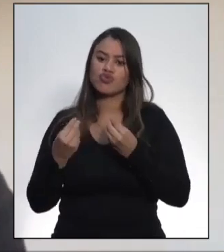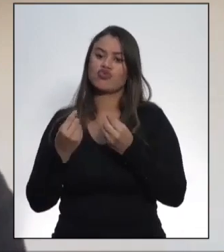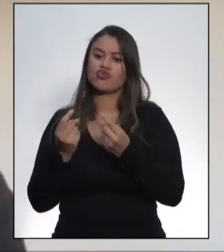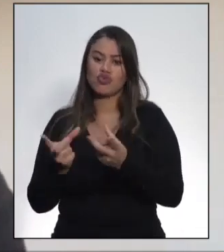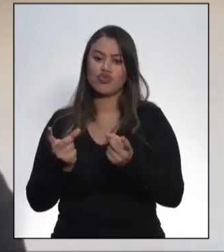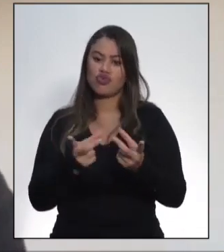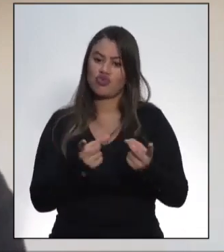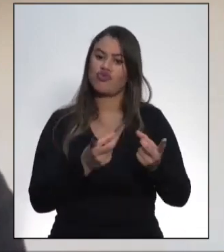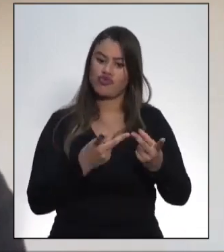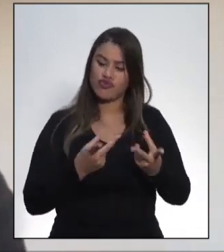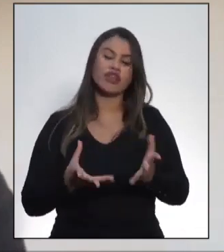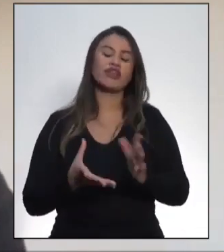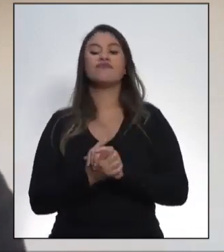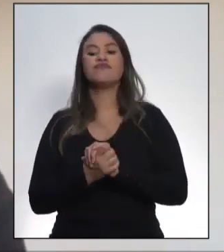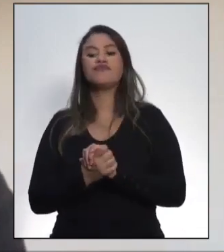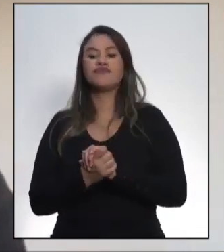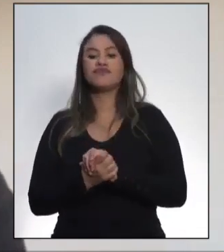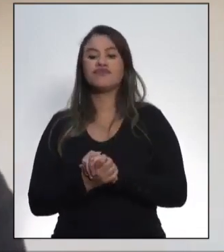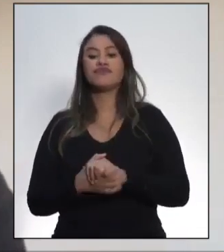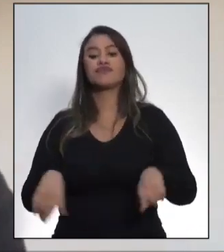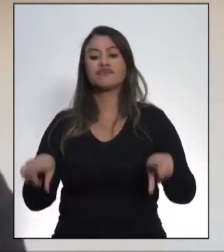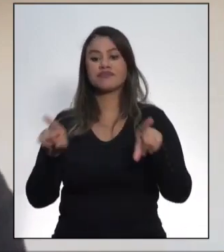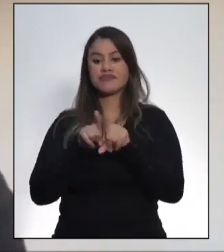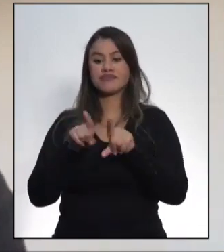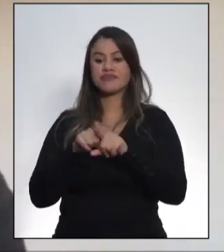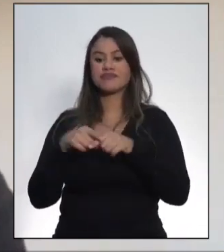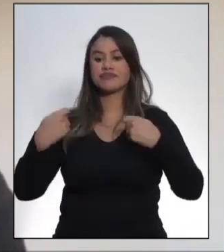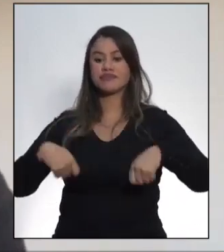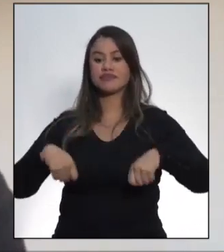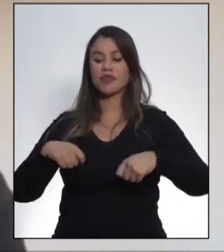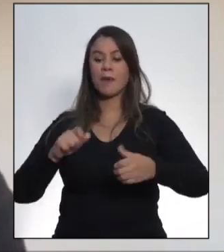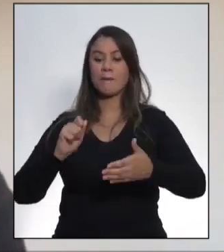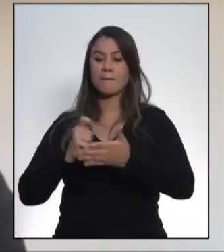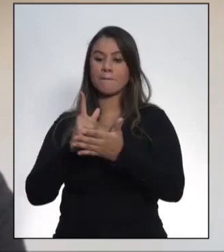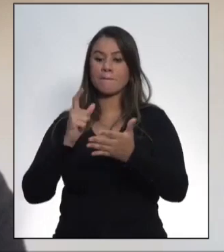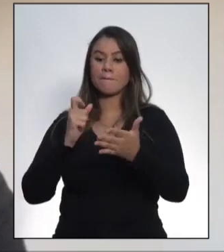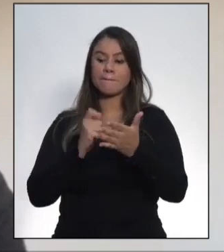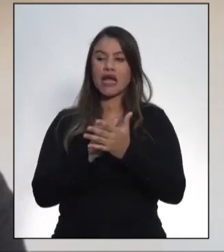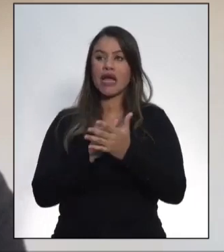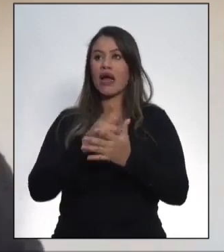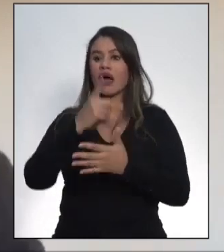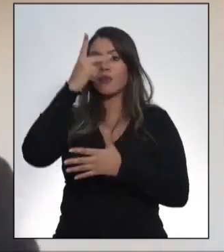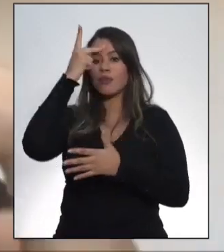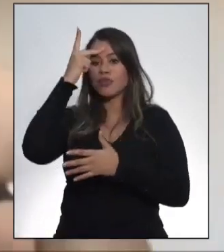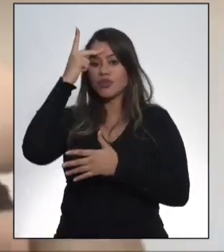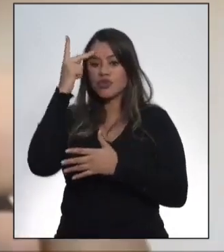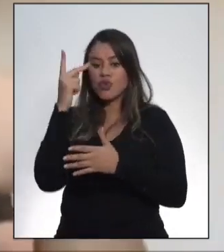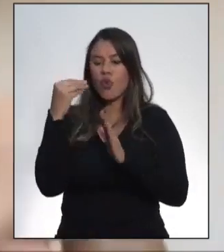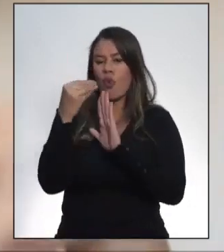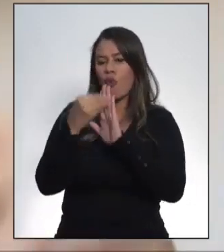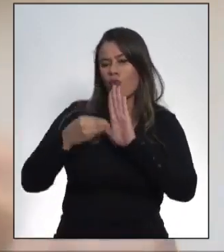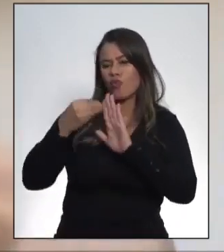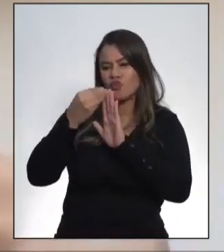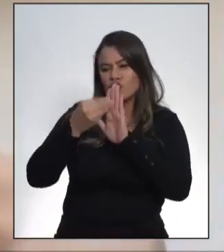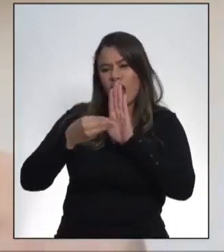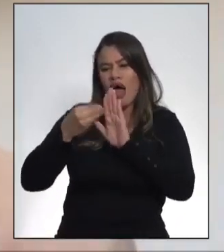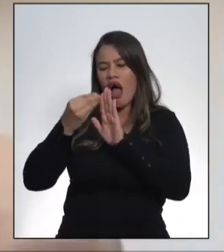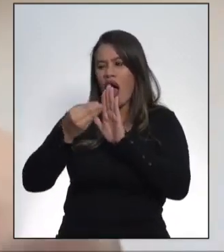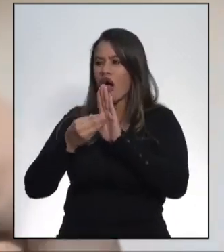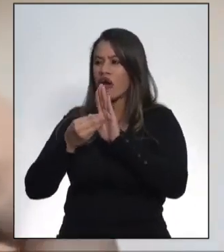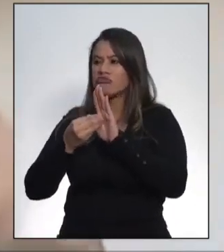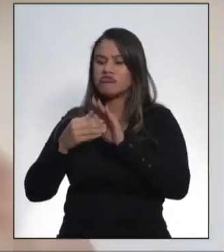esses produtos e serviços. Nós também temos que pagar desenvolvedores e designers para desenvolver